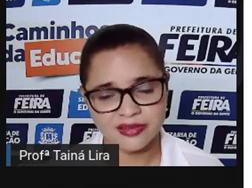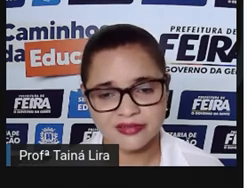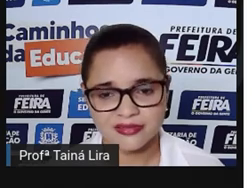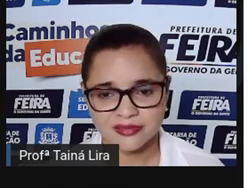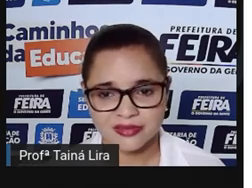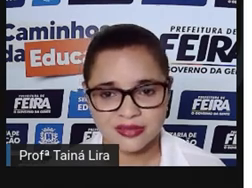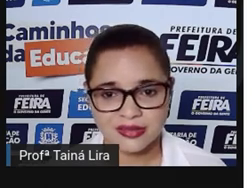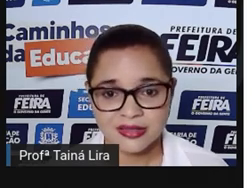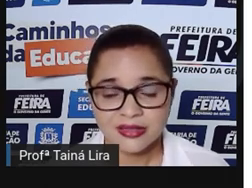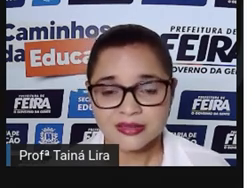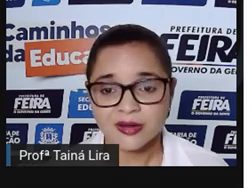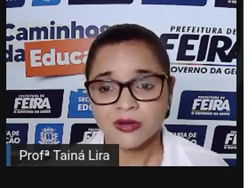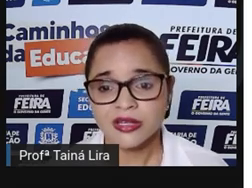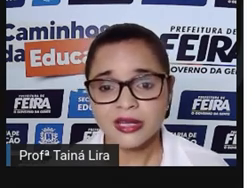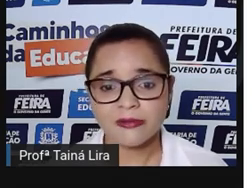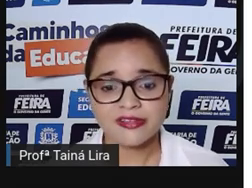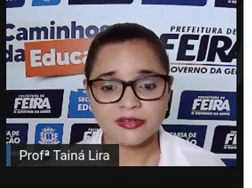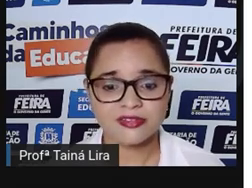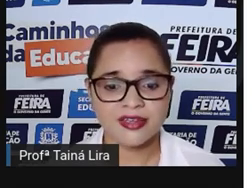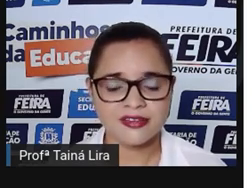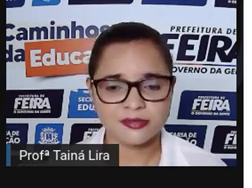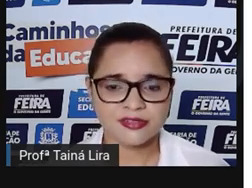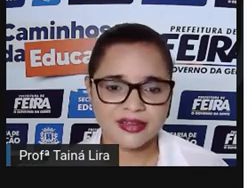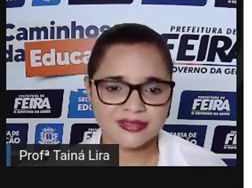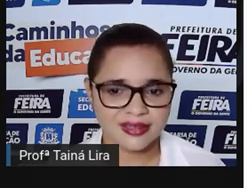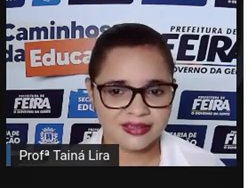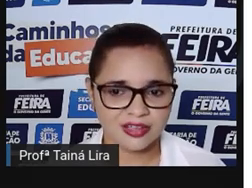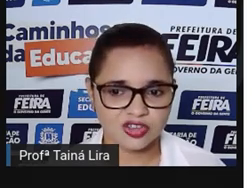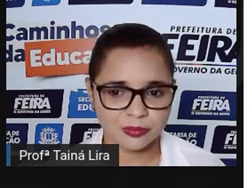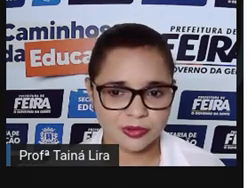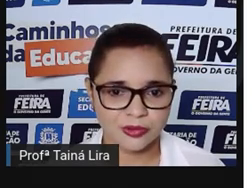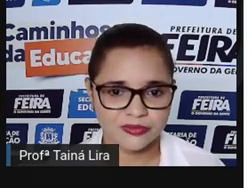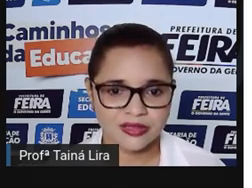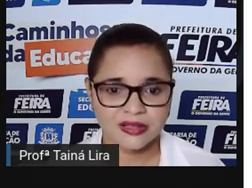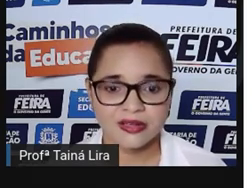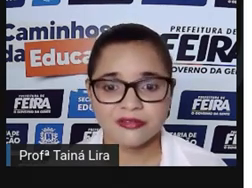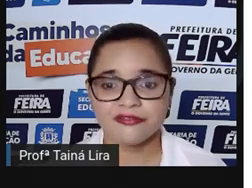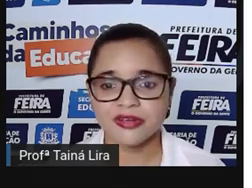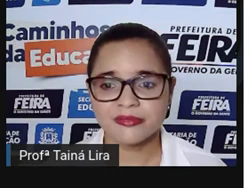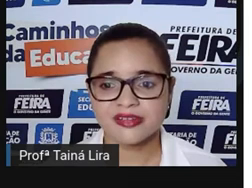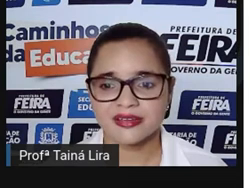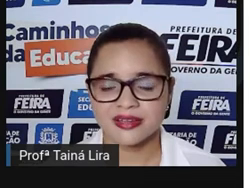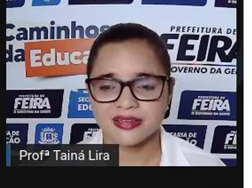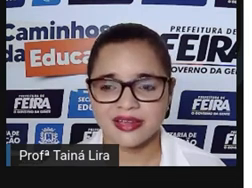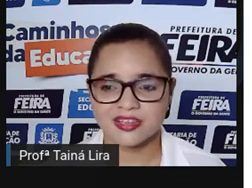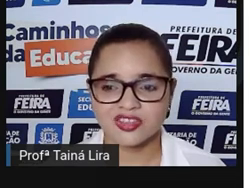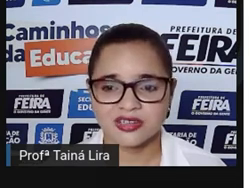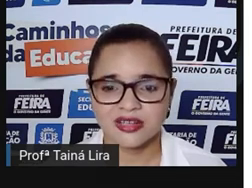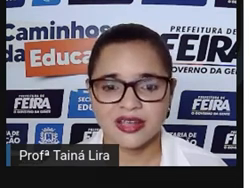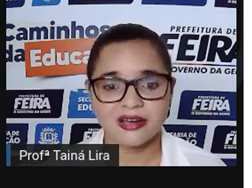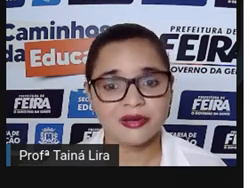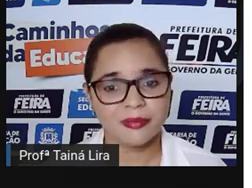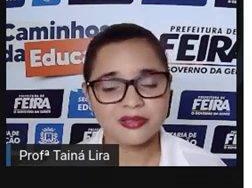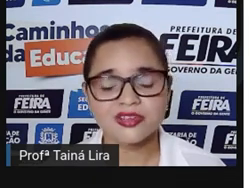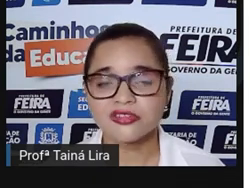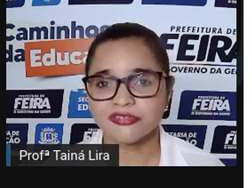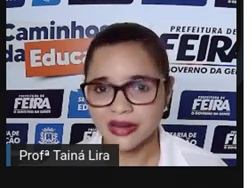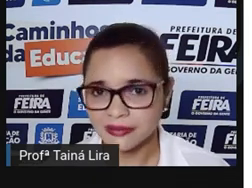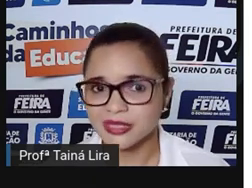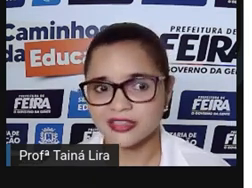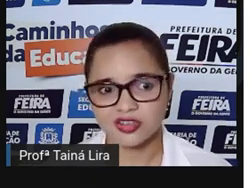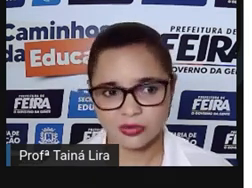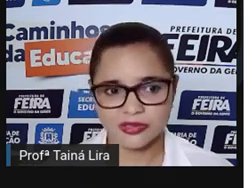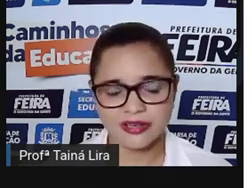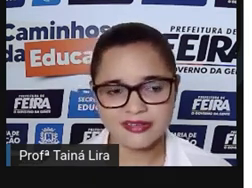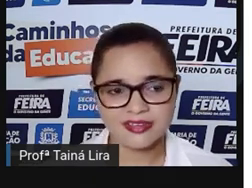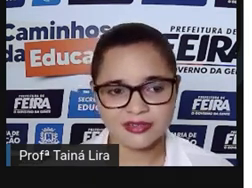né? Então, e quais são os riscos da internet, Pró? Vimos que a internet é uma importante